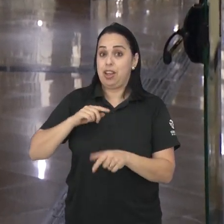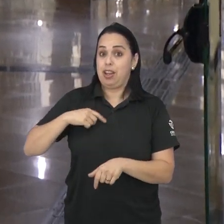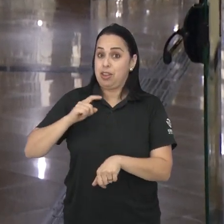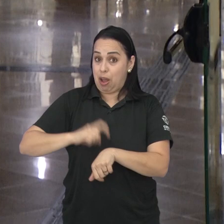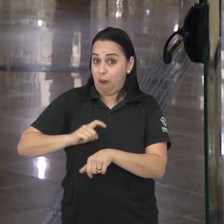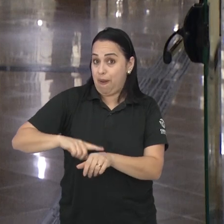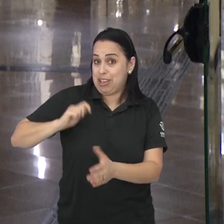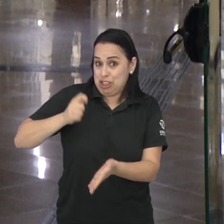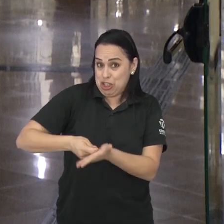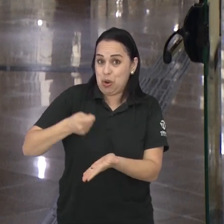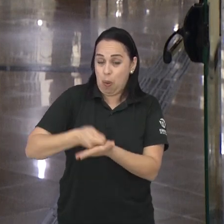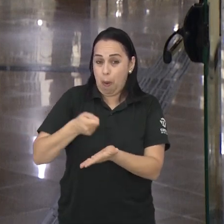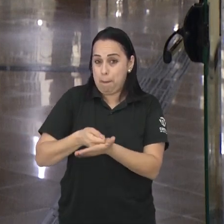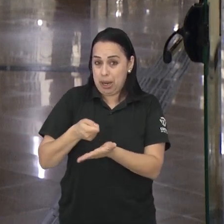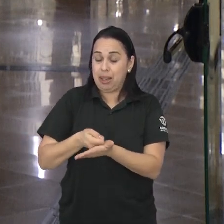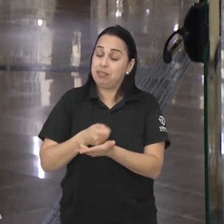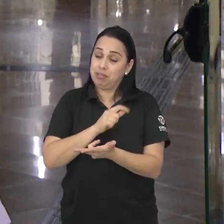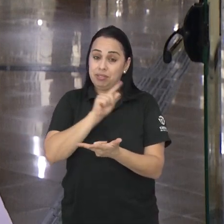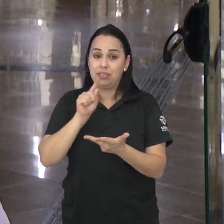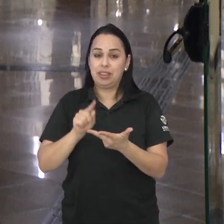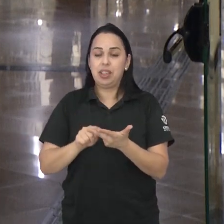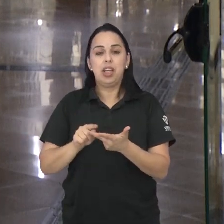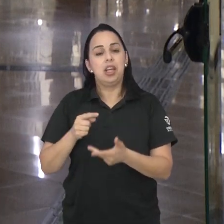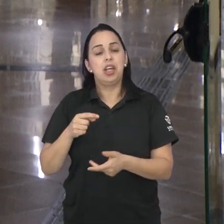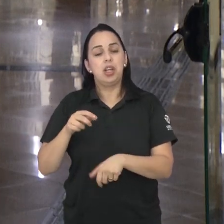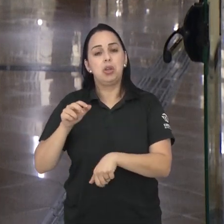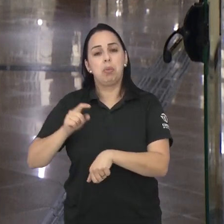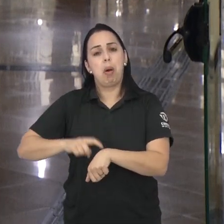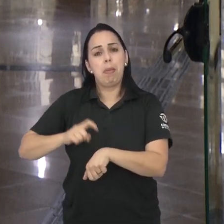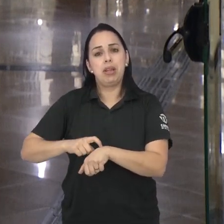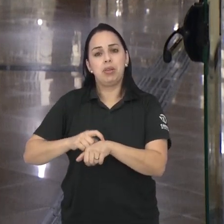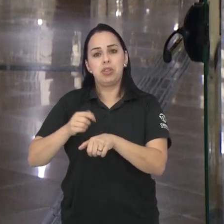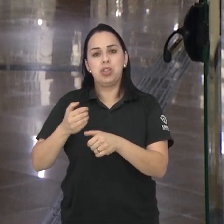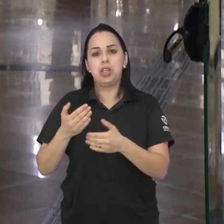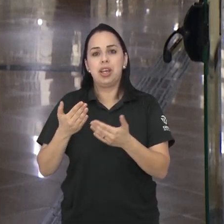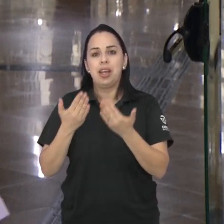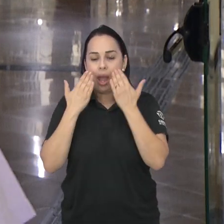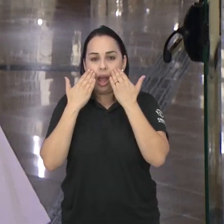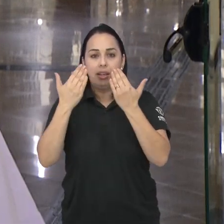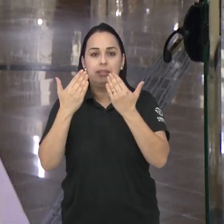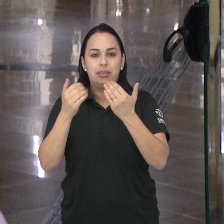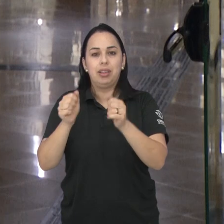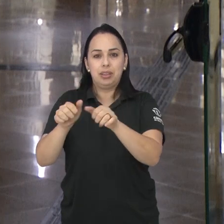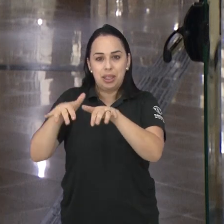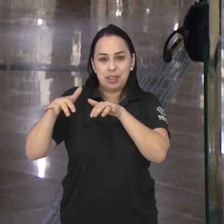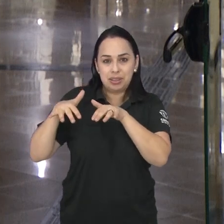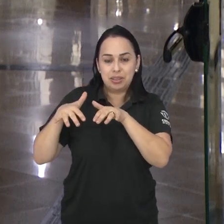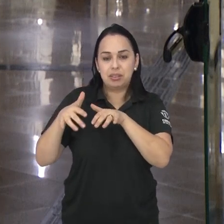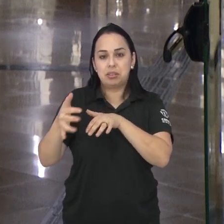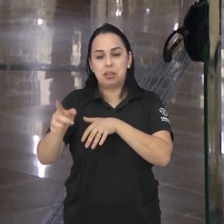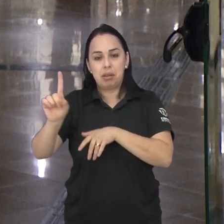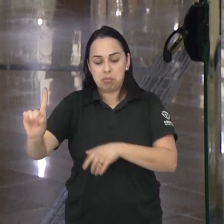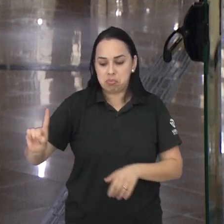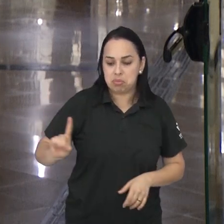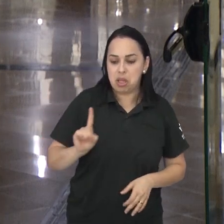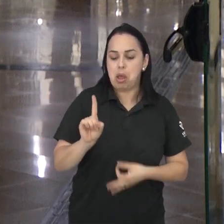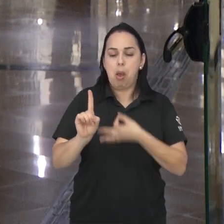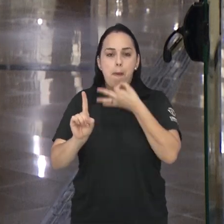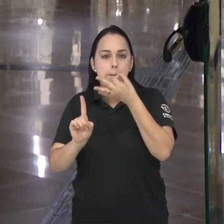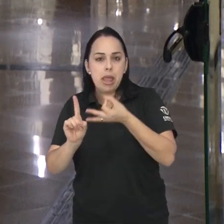se cobrar ações melhores para o seu bairro e também nesses momentos de audiência pública, onde ela é convidada a